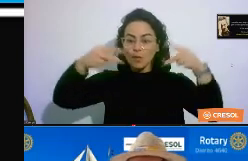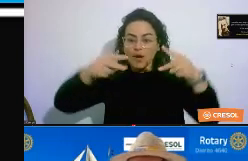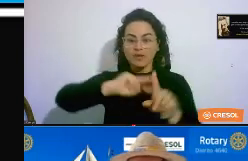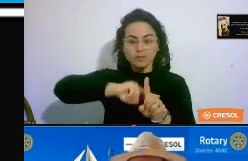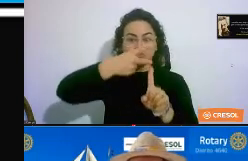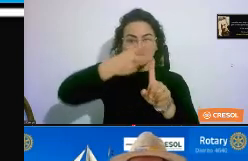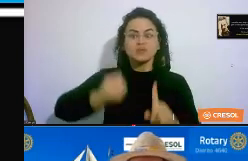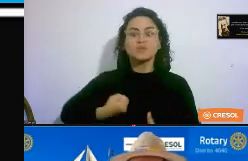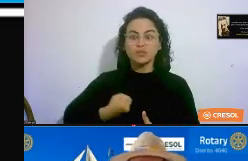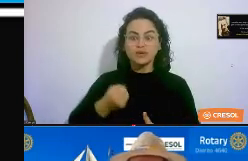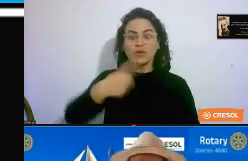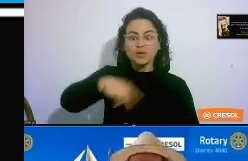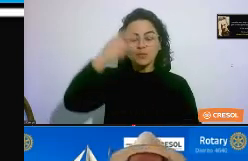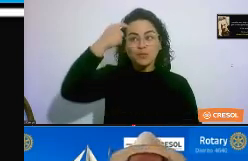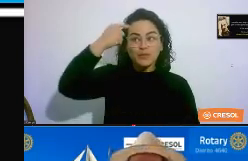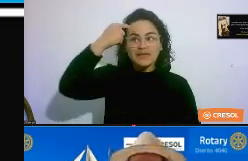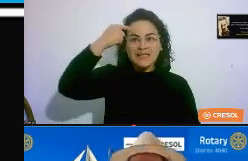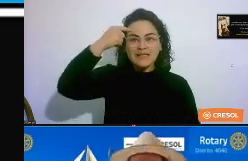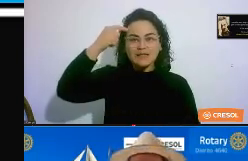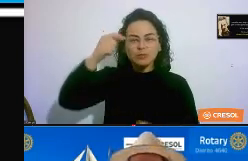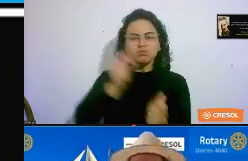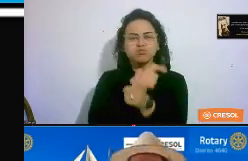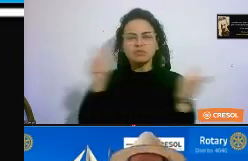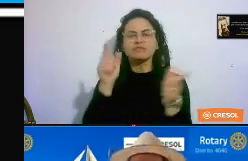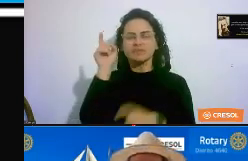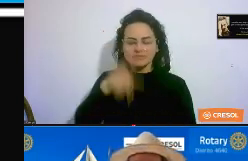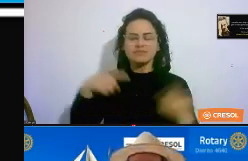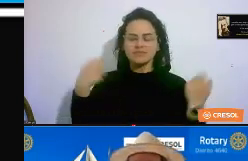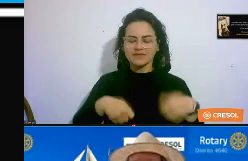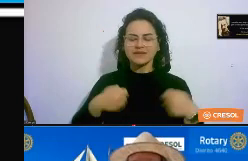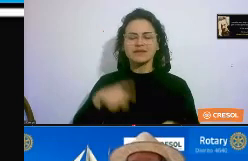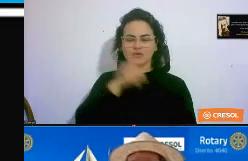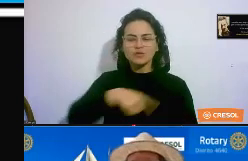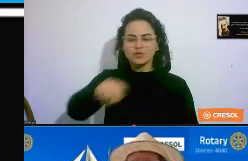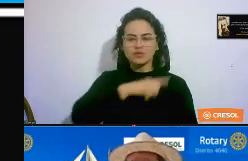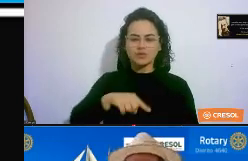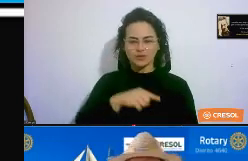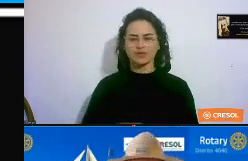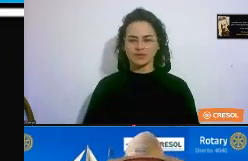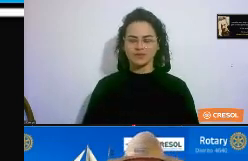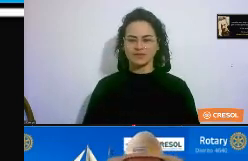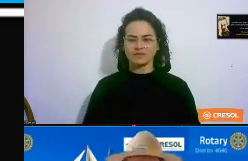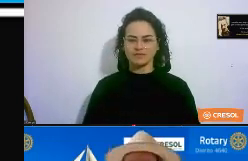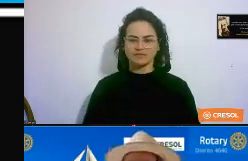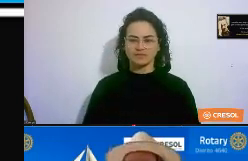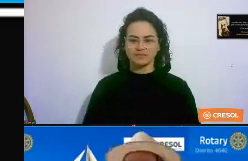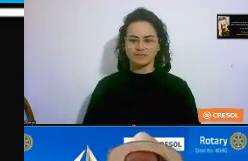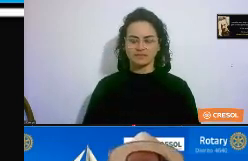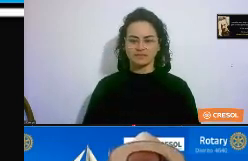Pensar grande faz parte da humanidade. Está certo? Para completar, só para informar que